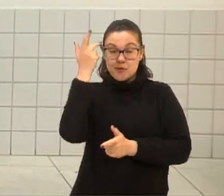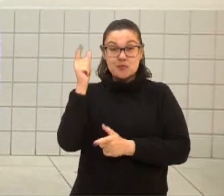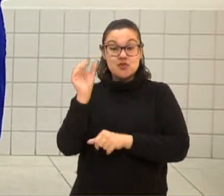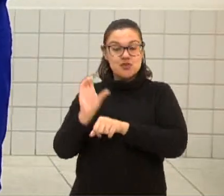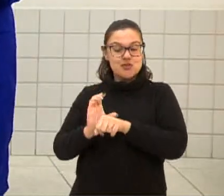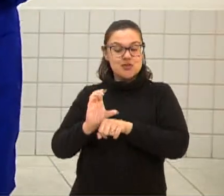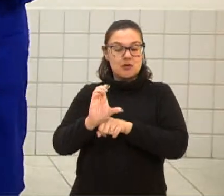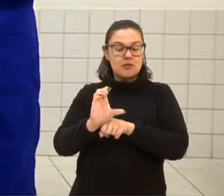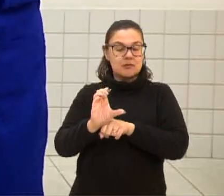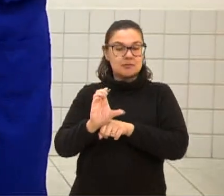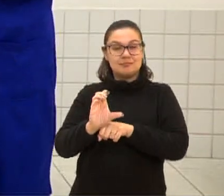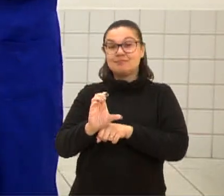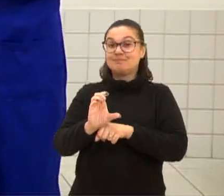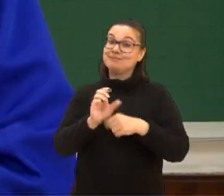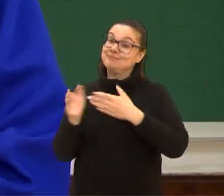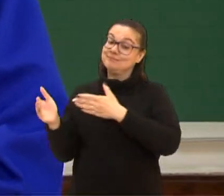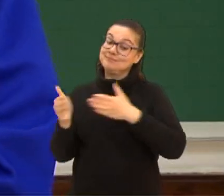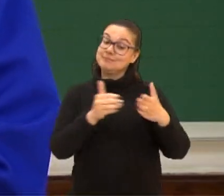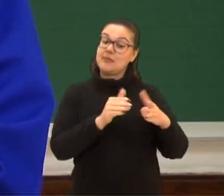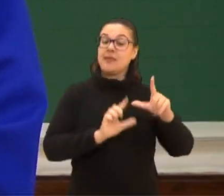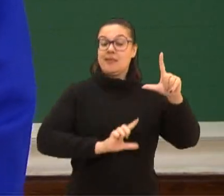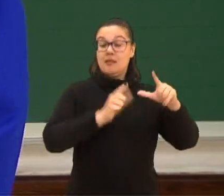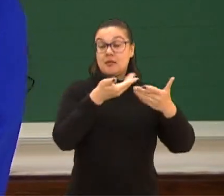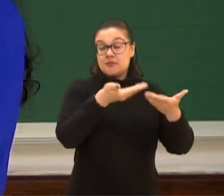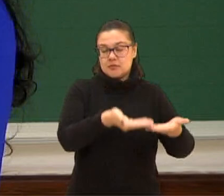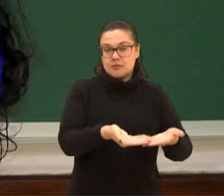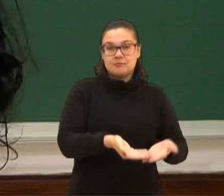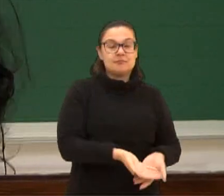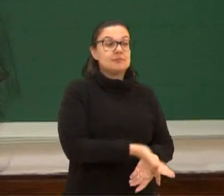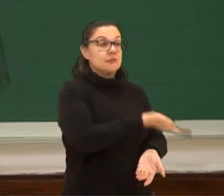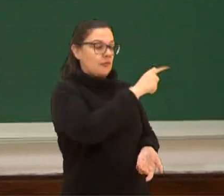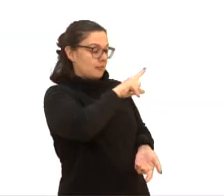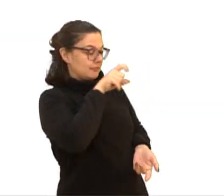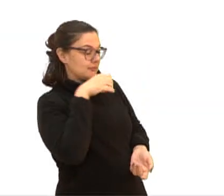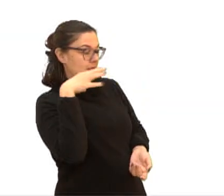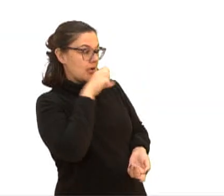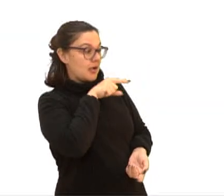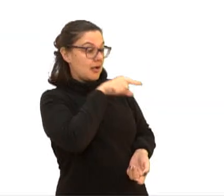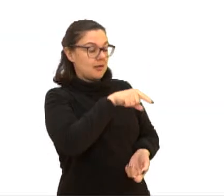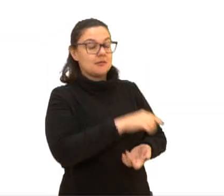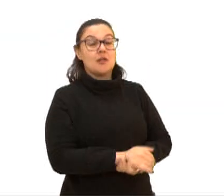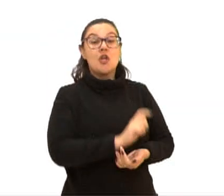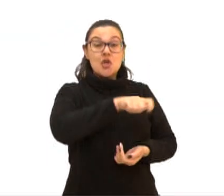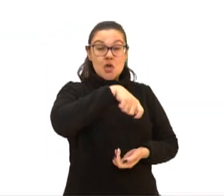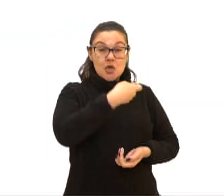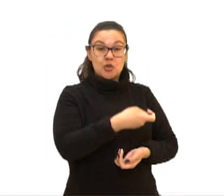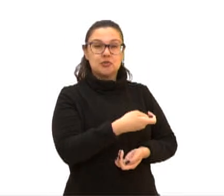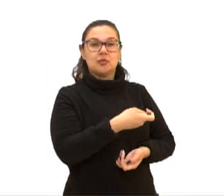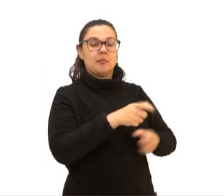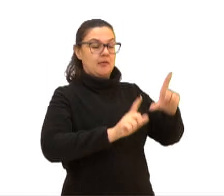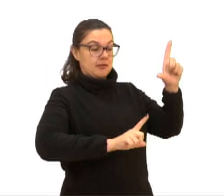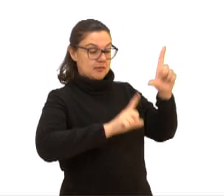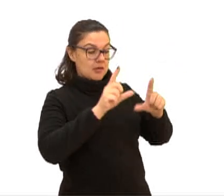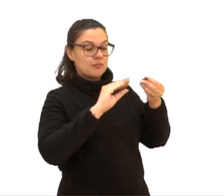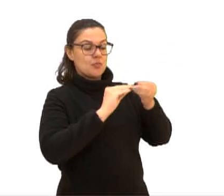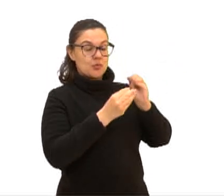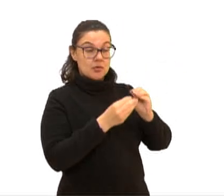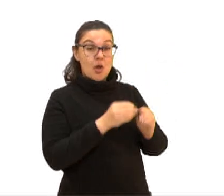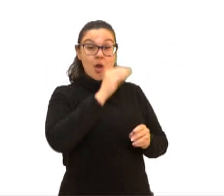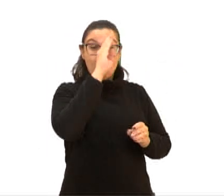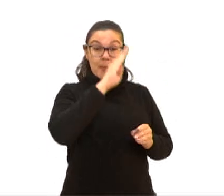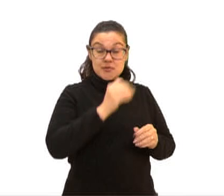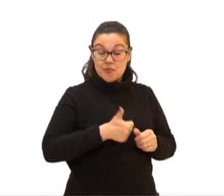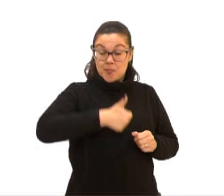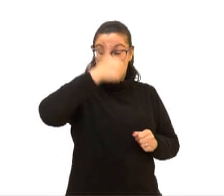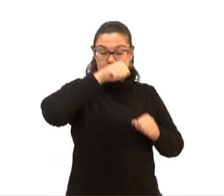patrocinadores acabaram indo para a televisão, né? Vamos lá para o quiz? Vamos. Sobre as telenovelas. A. O Brasil foi precursor